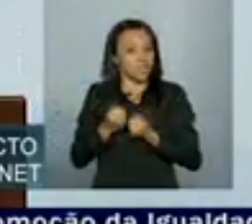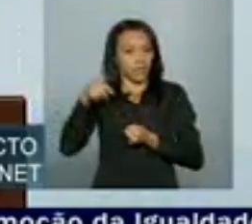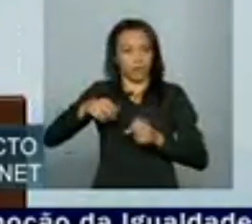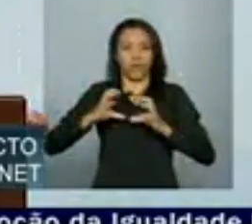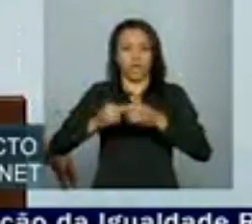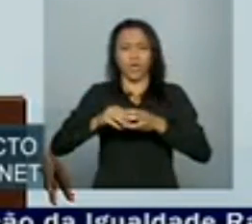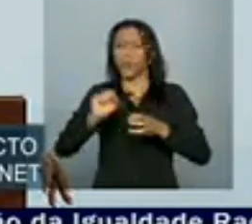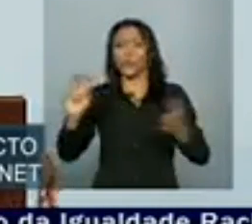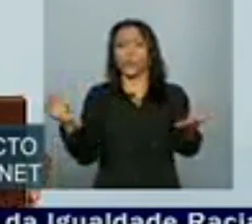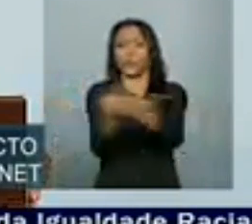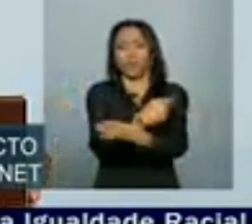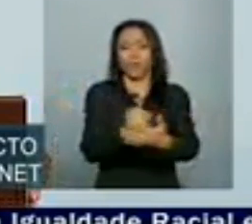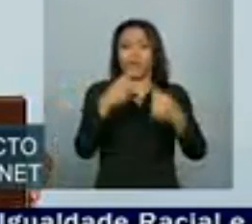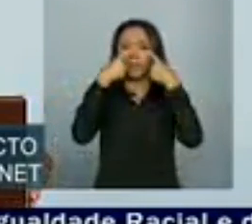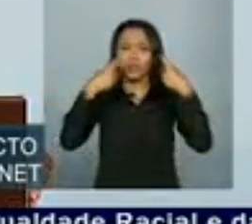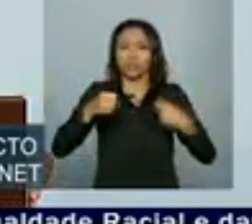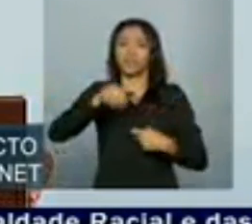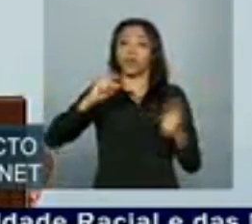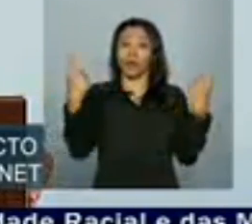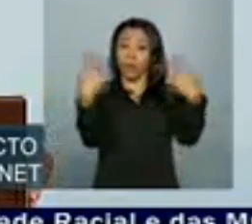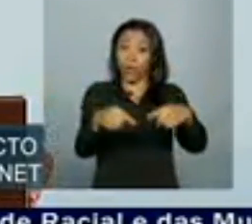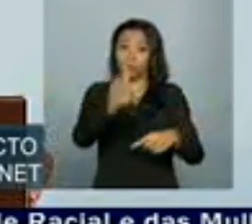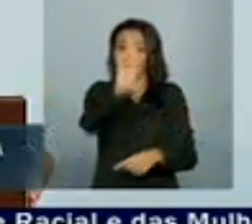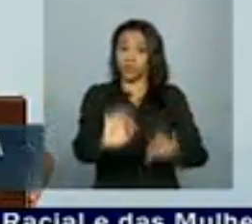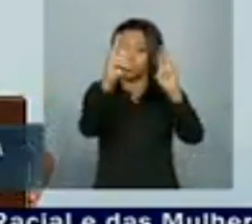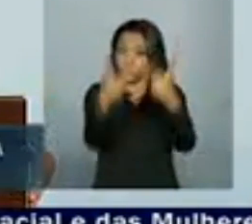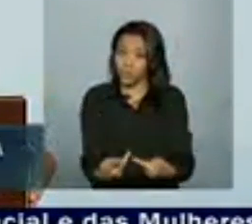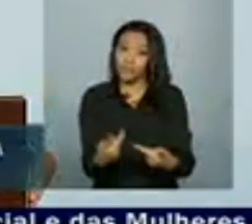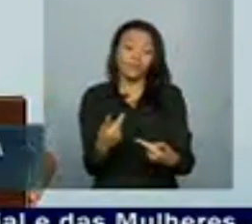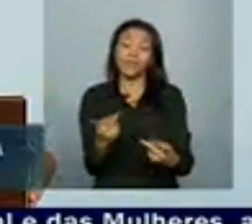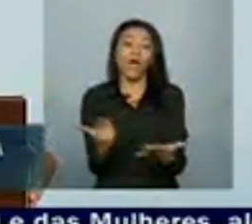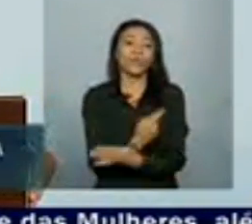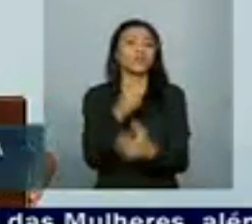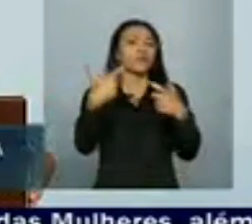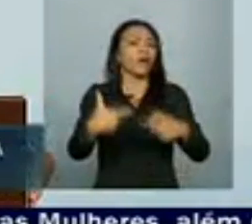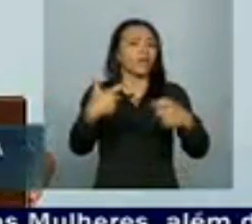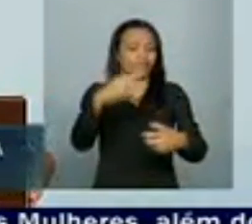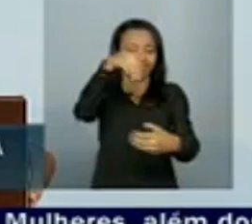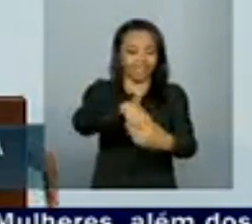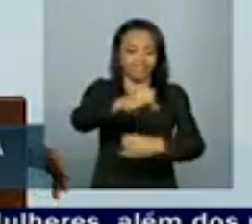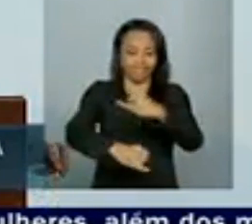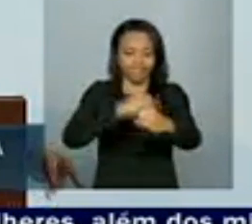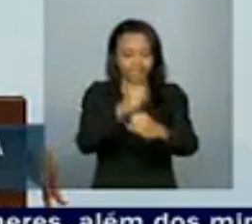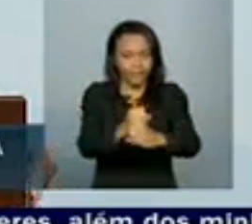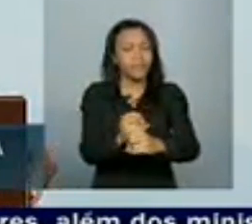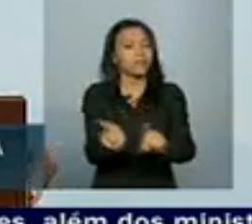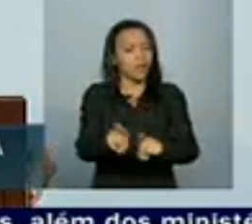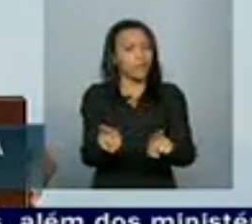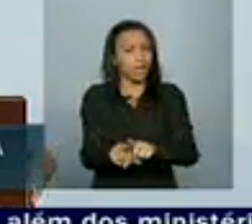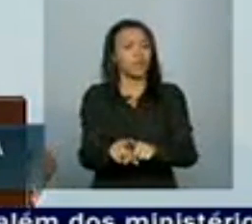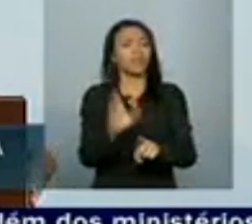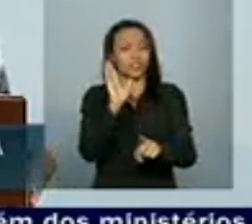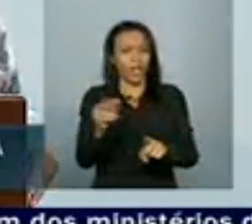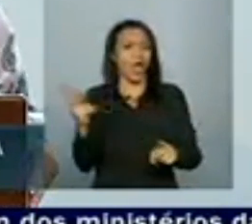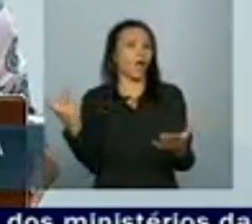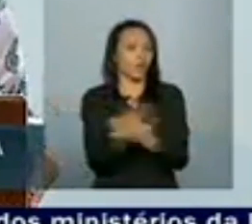de violações de direitos humanos que ocorrem nas redes e também aquelas que já são atendidas pelo